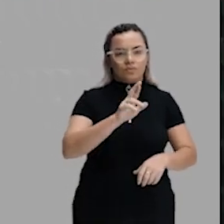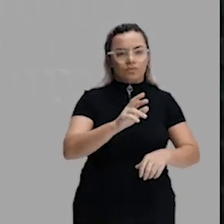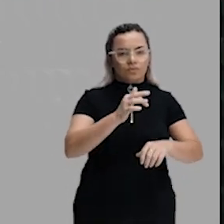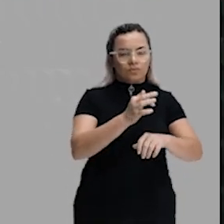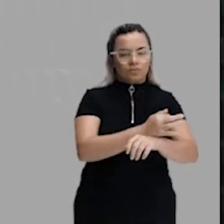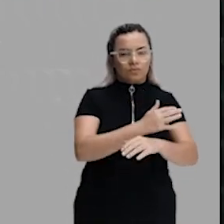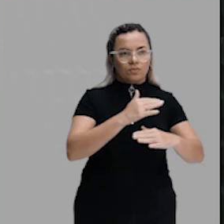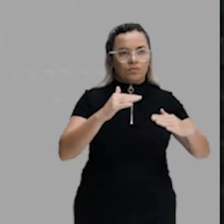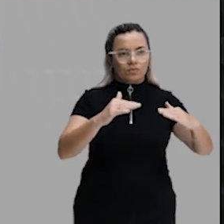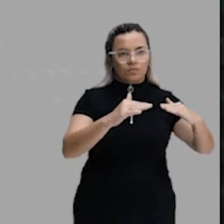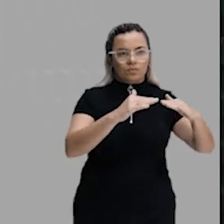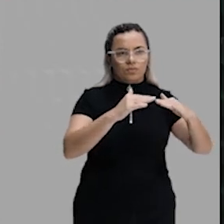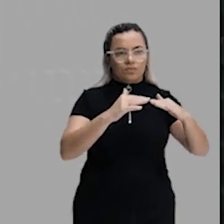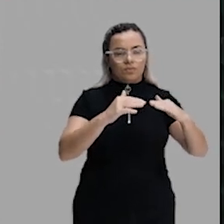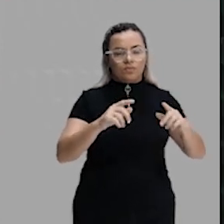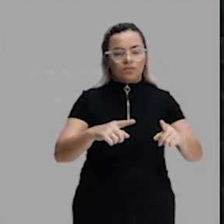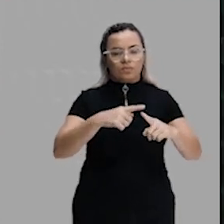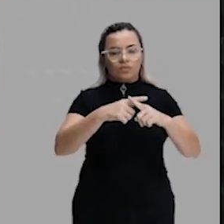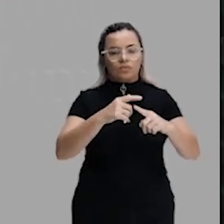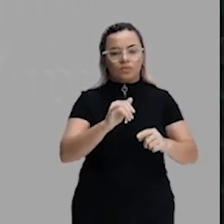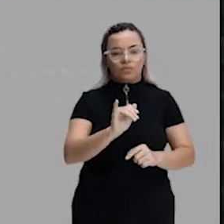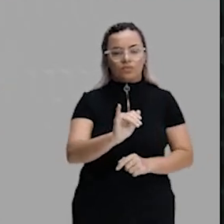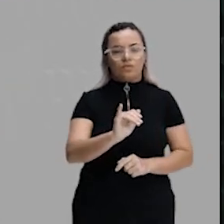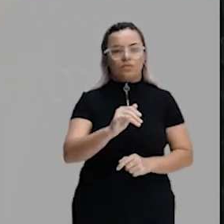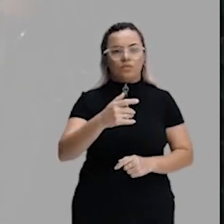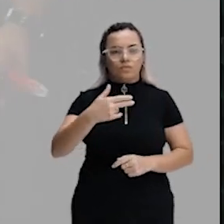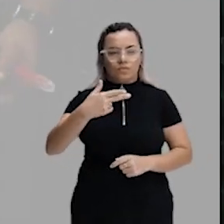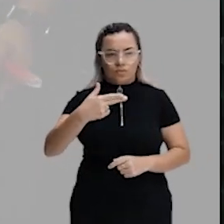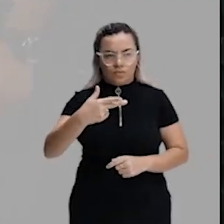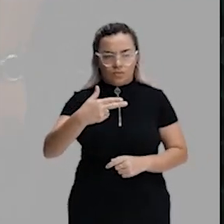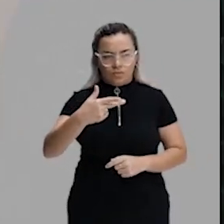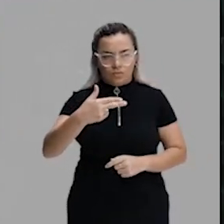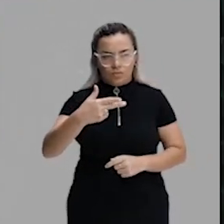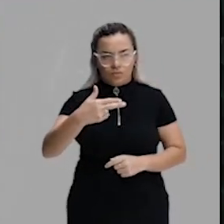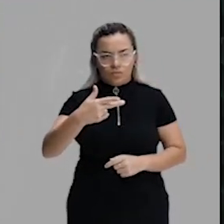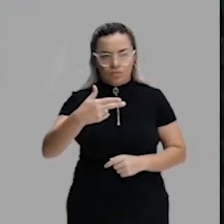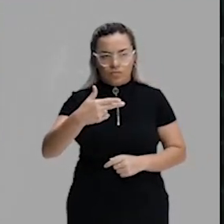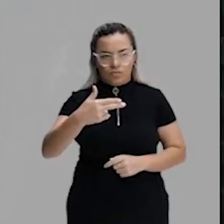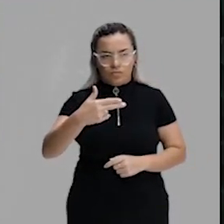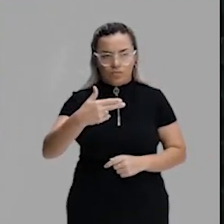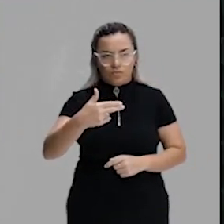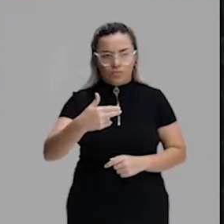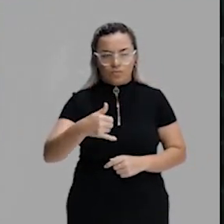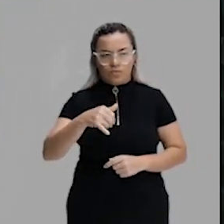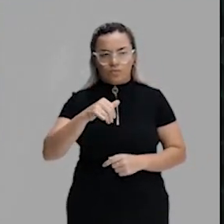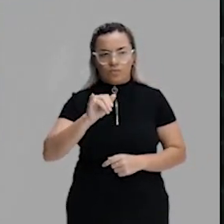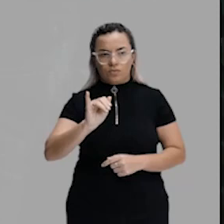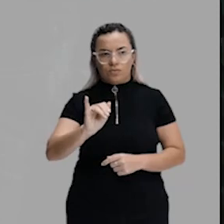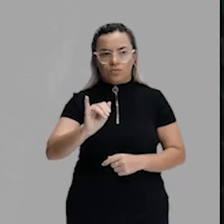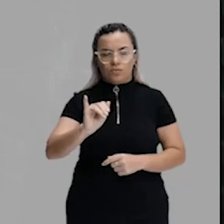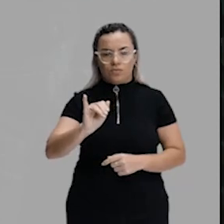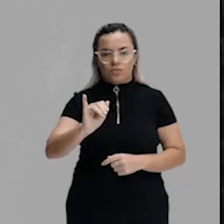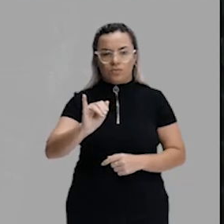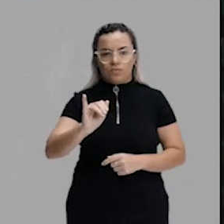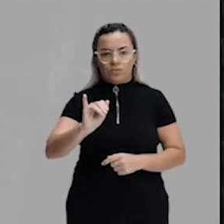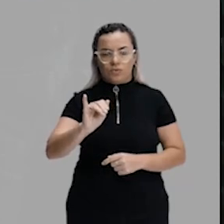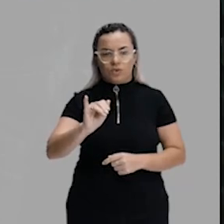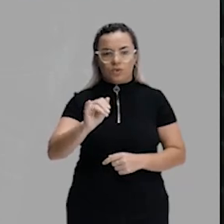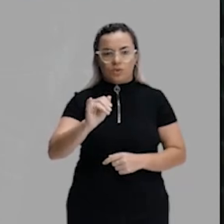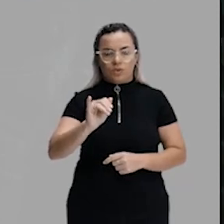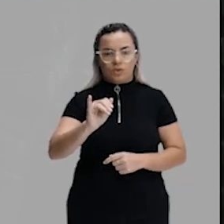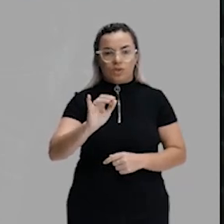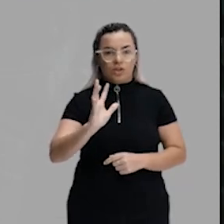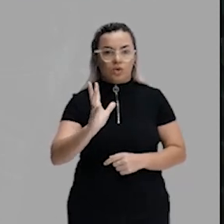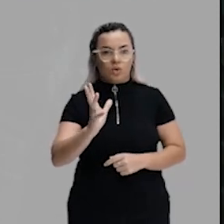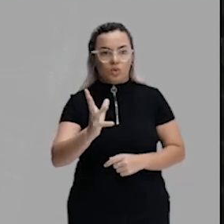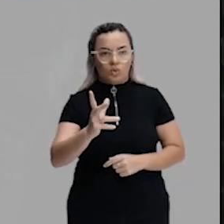vezes a corrente vai ser igual, ó, corrente, que é o fator comum, não é? Multiplicado por